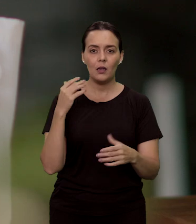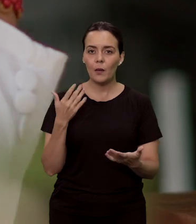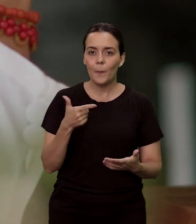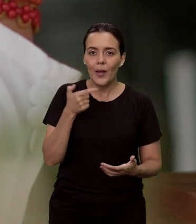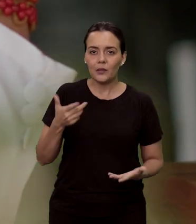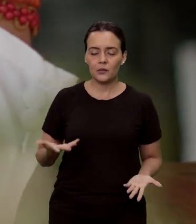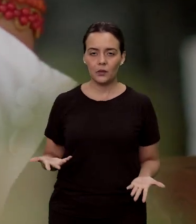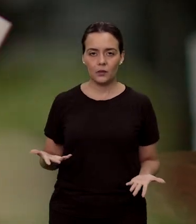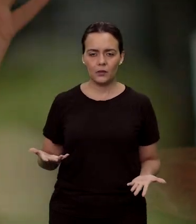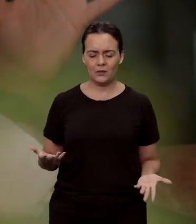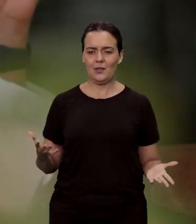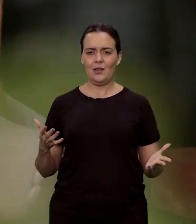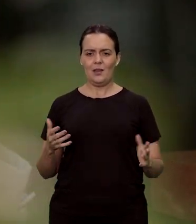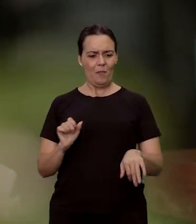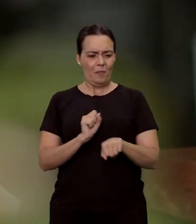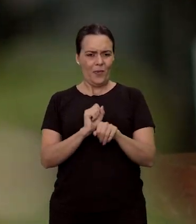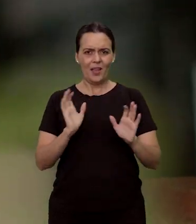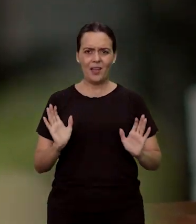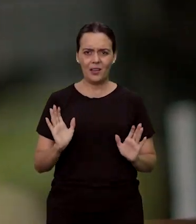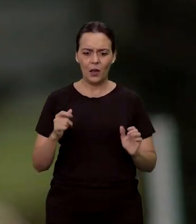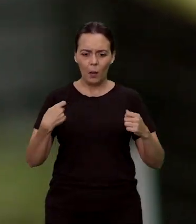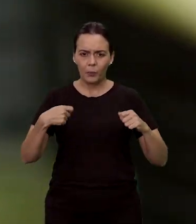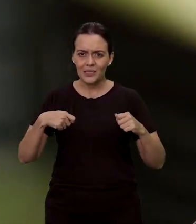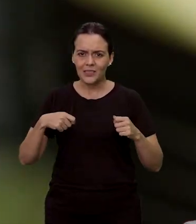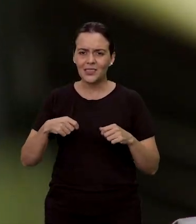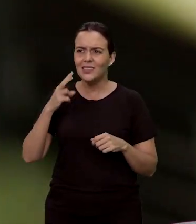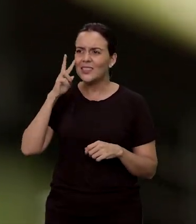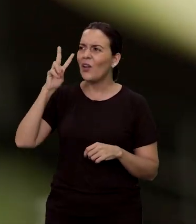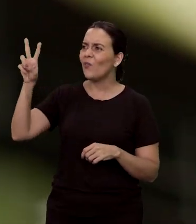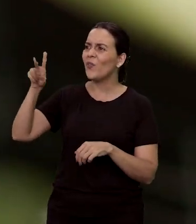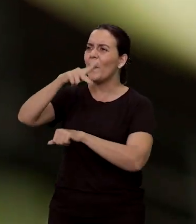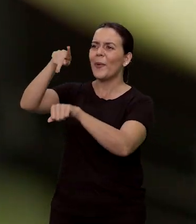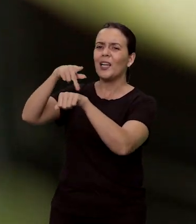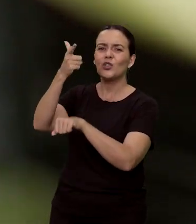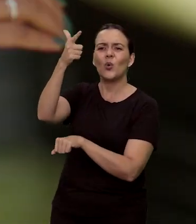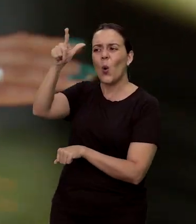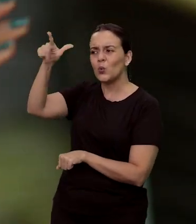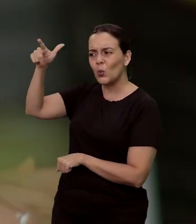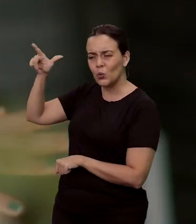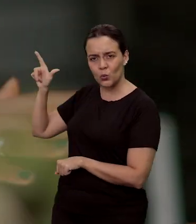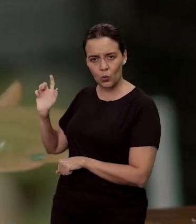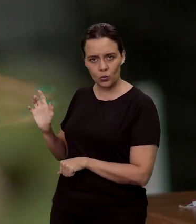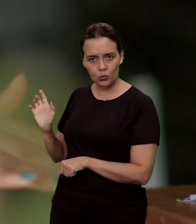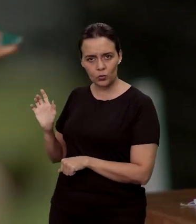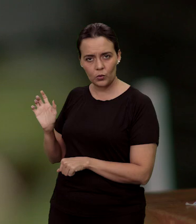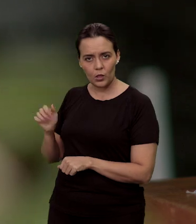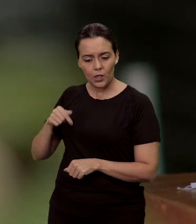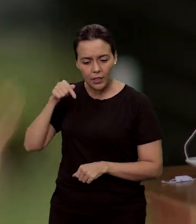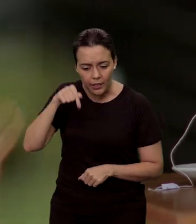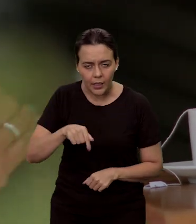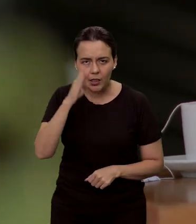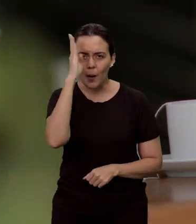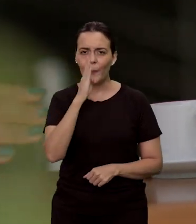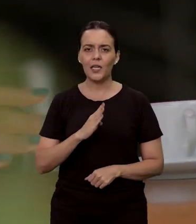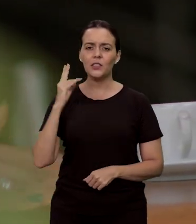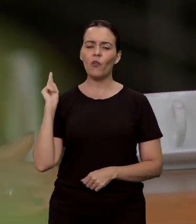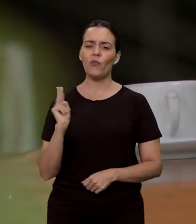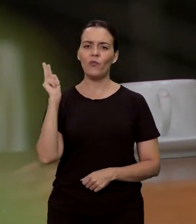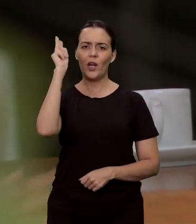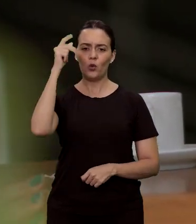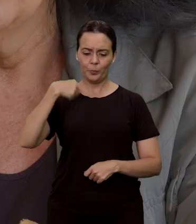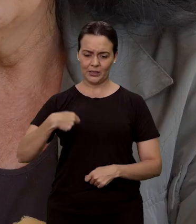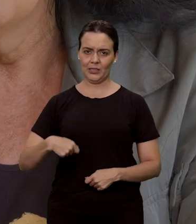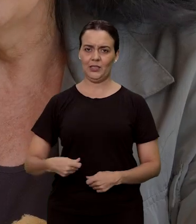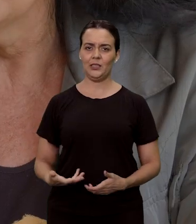descolonizar, da gente parar de olhar para o norte global, parar de olhar para o exterior e começar a valorizar o que a gente tem aqui, dentro da